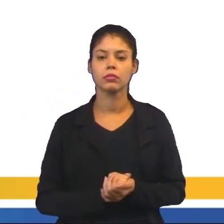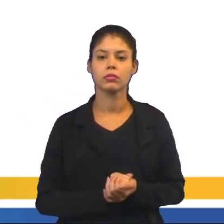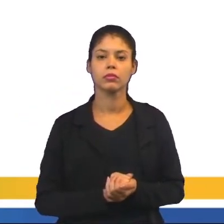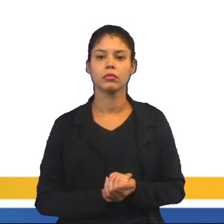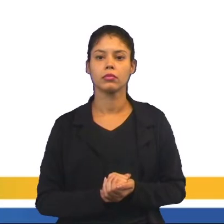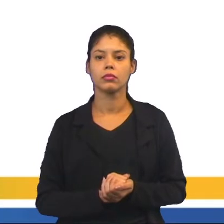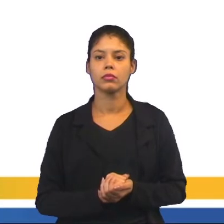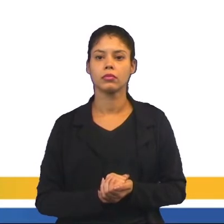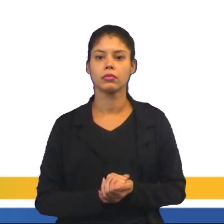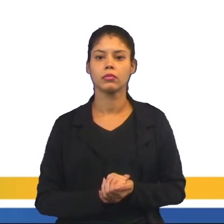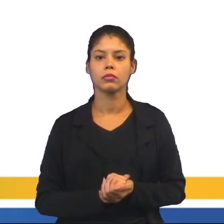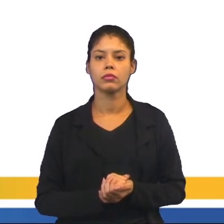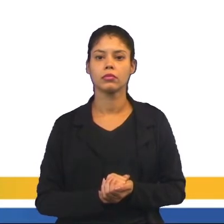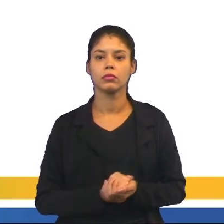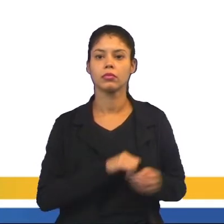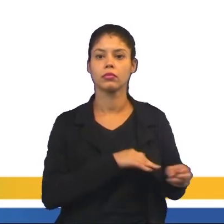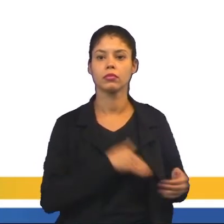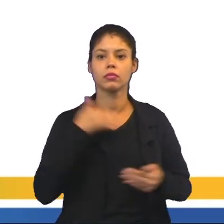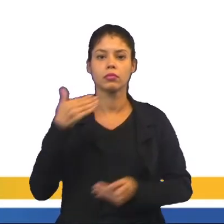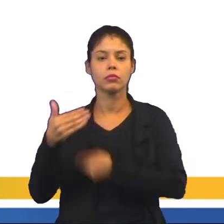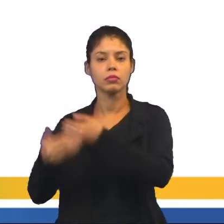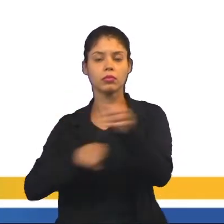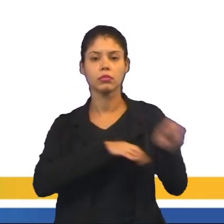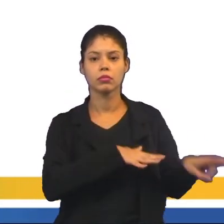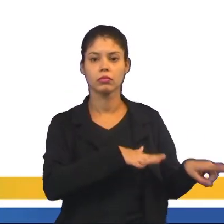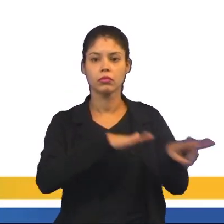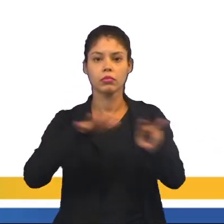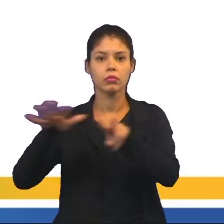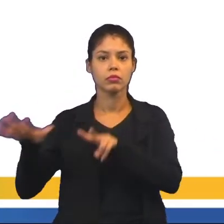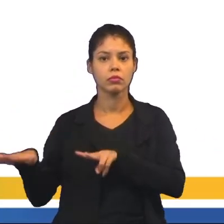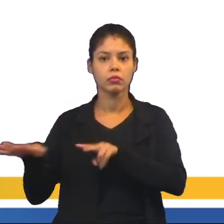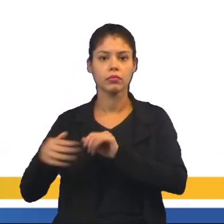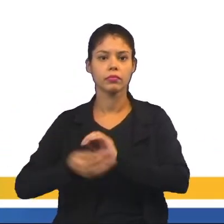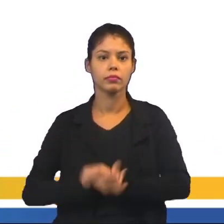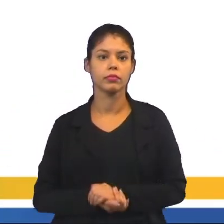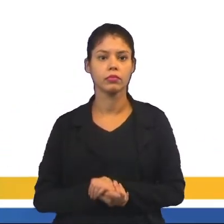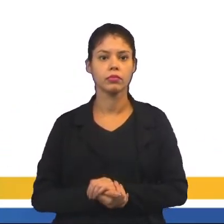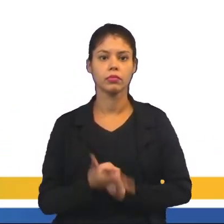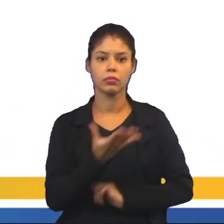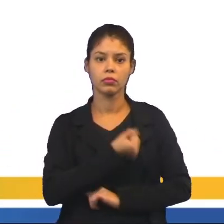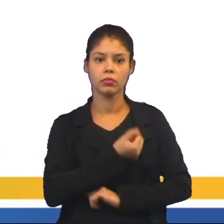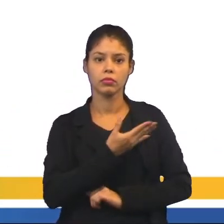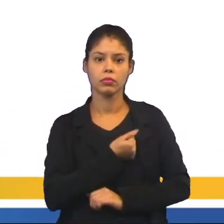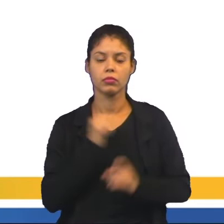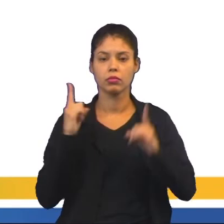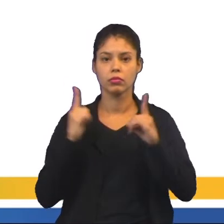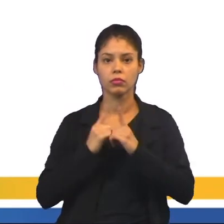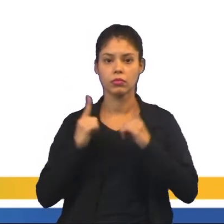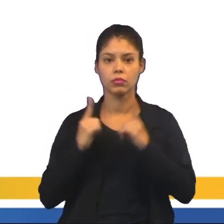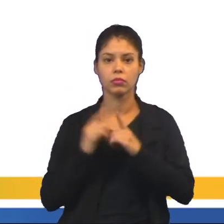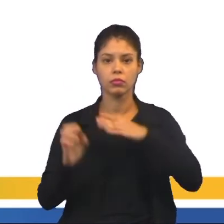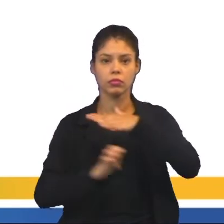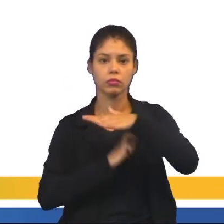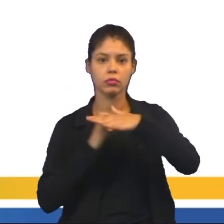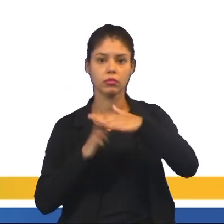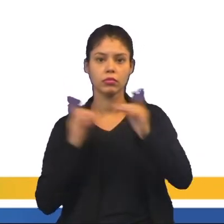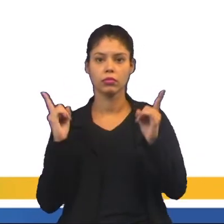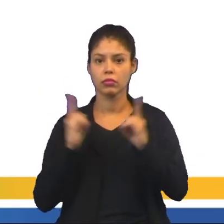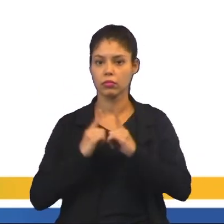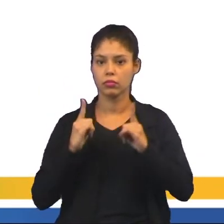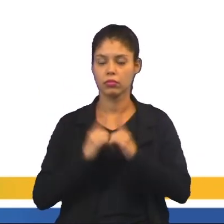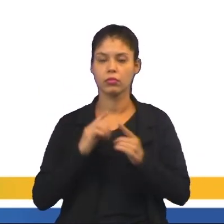correntes, tá? Ao decorrer de uma semana, o número de clientes que uma